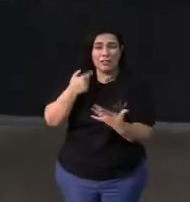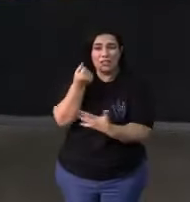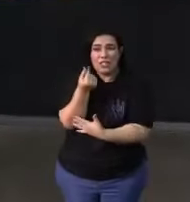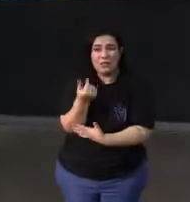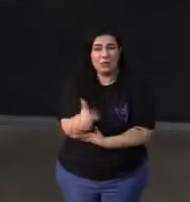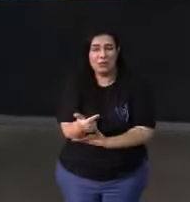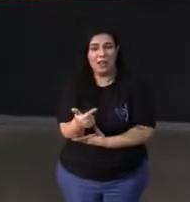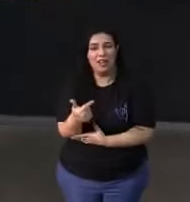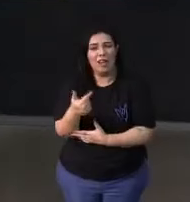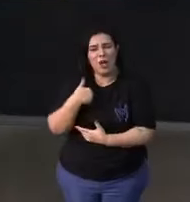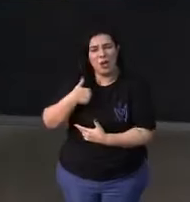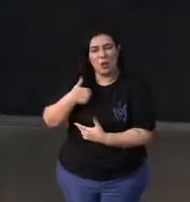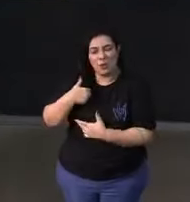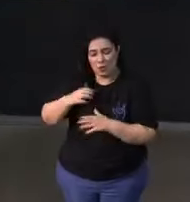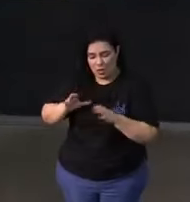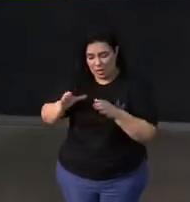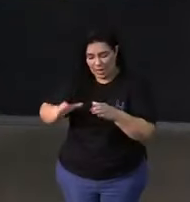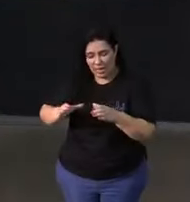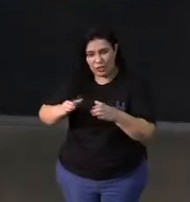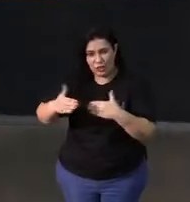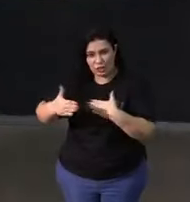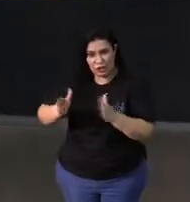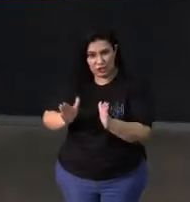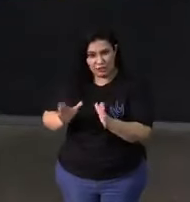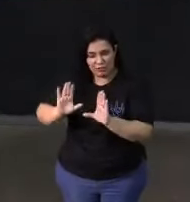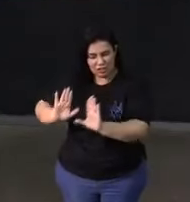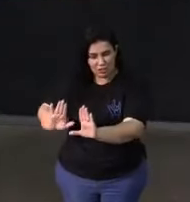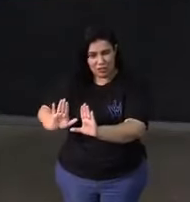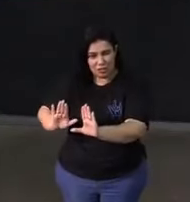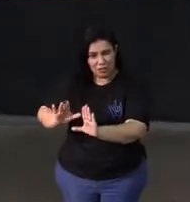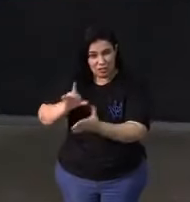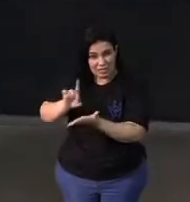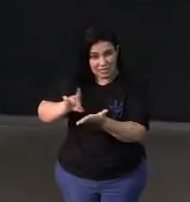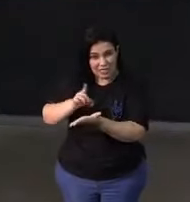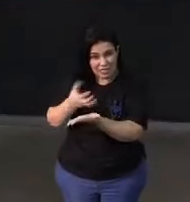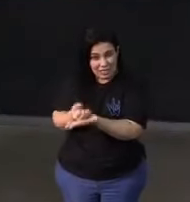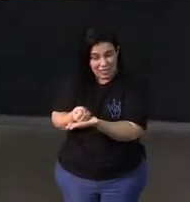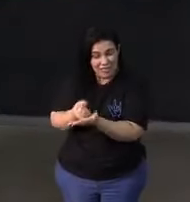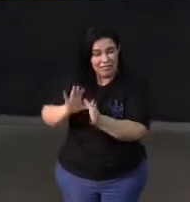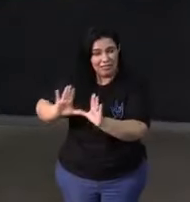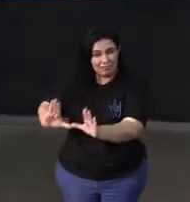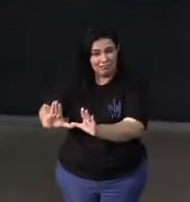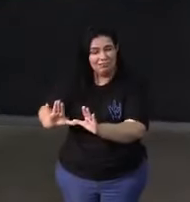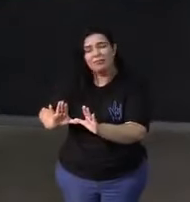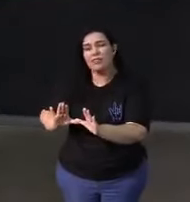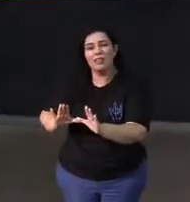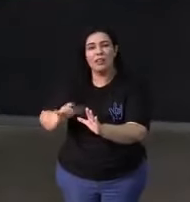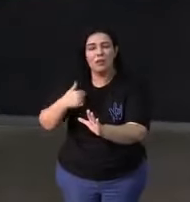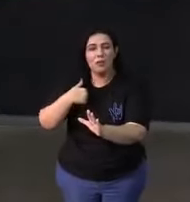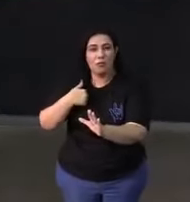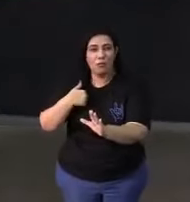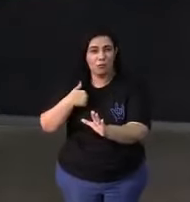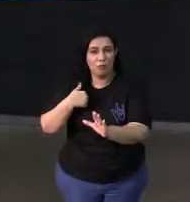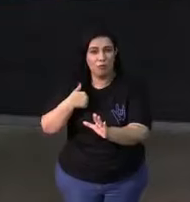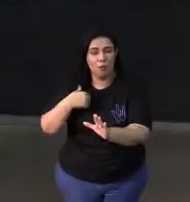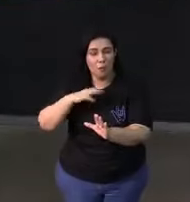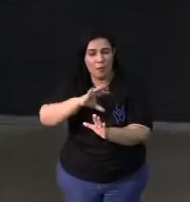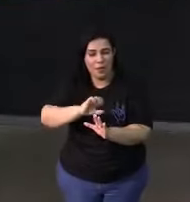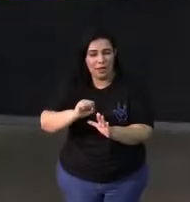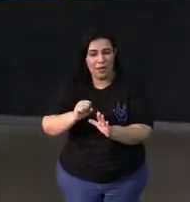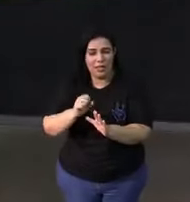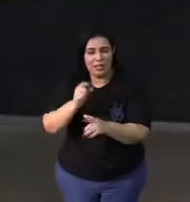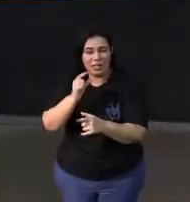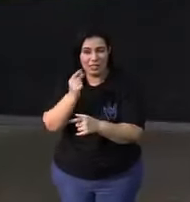dinheiro aqui. Aí eu deixava uma caixinha de CD com algum irmão que prontamente se prontificava. Disse, não, eu pego o